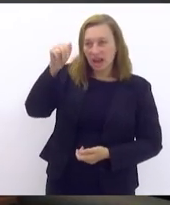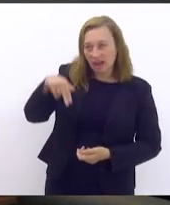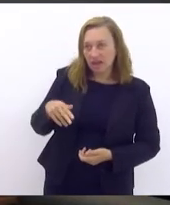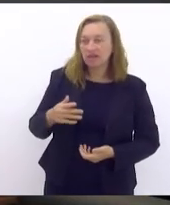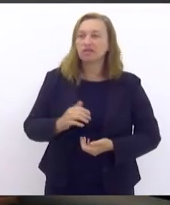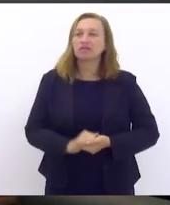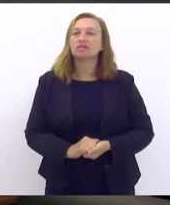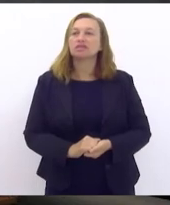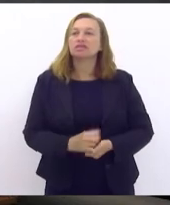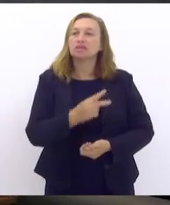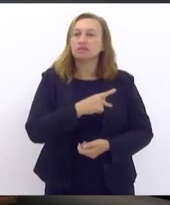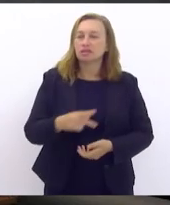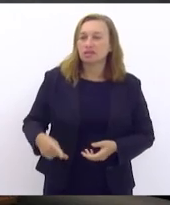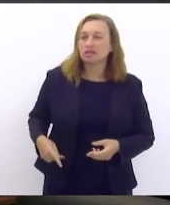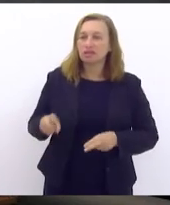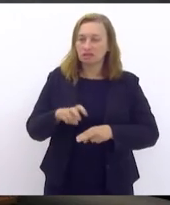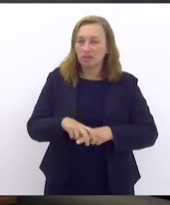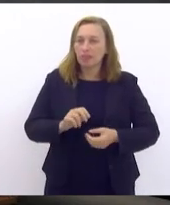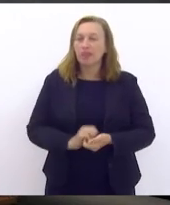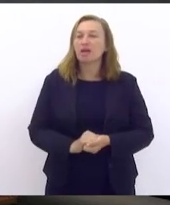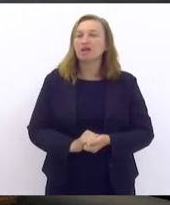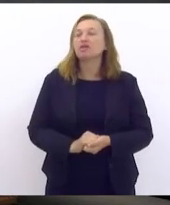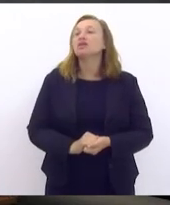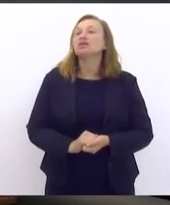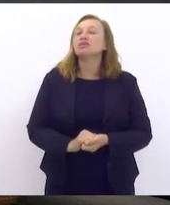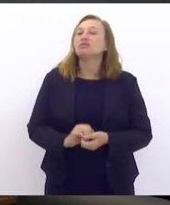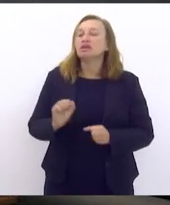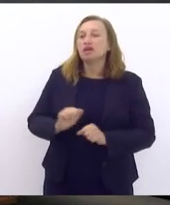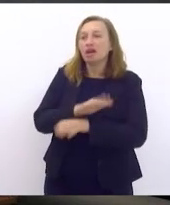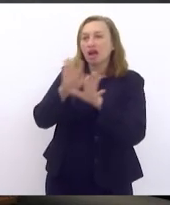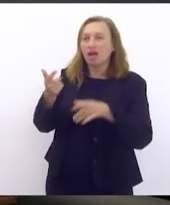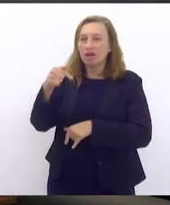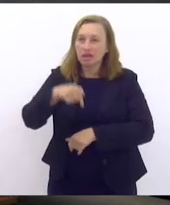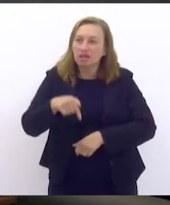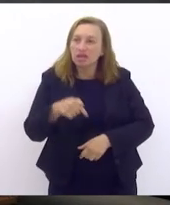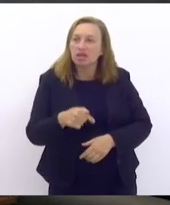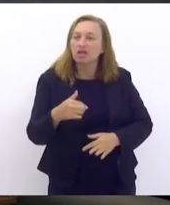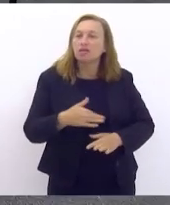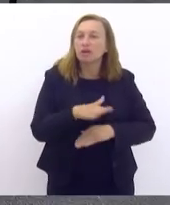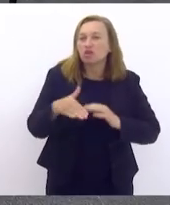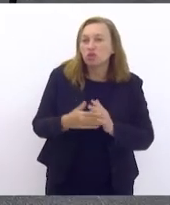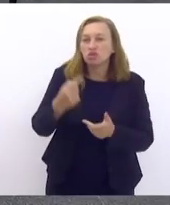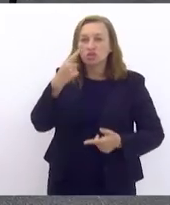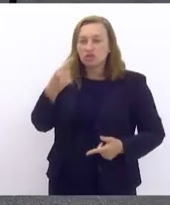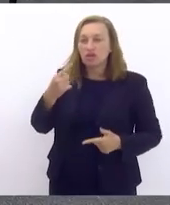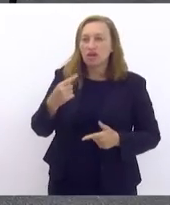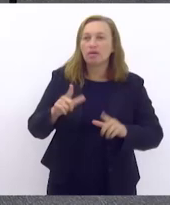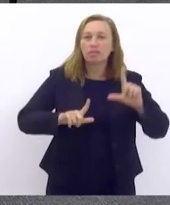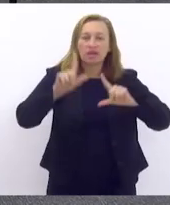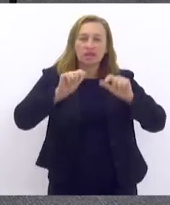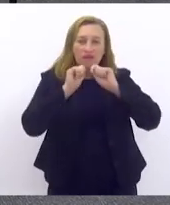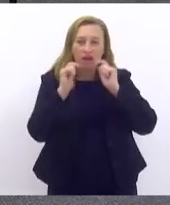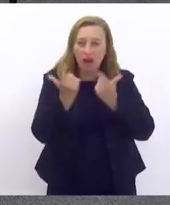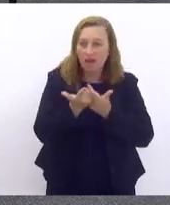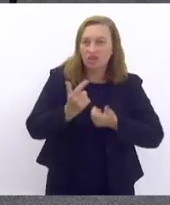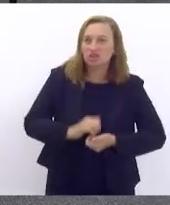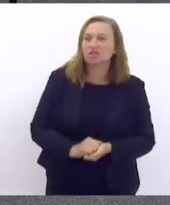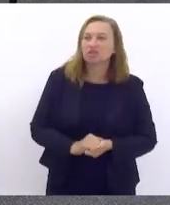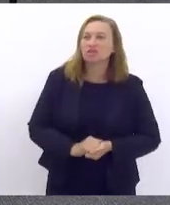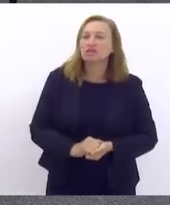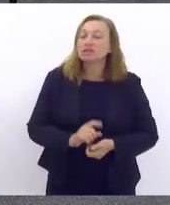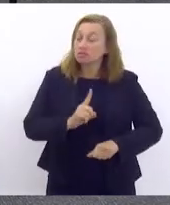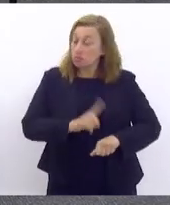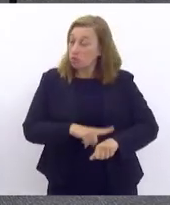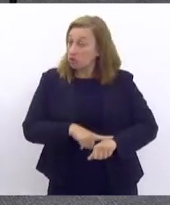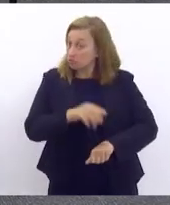sessão. Em primeiro lugar, que fique claro aqui para aqueles que nos assistem pela TV Alerge, que nesse